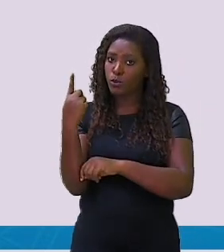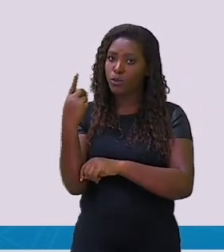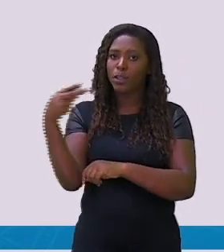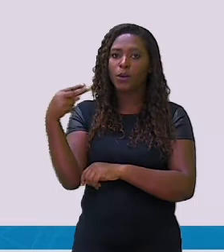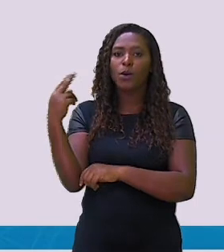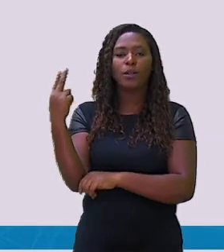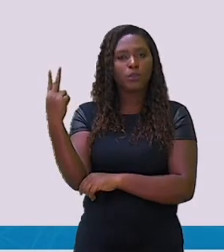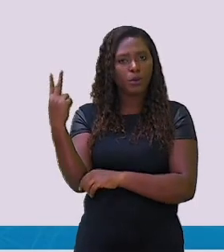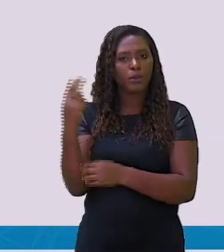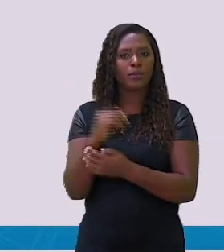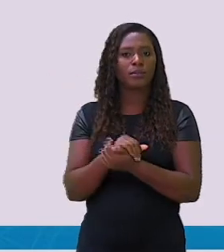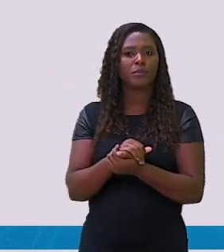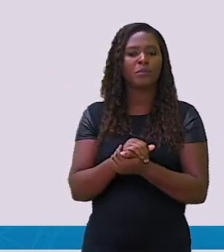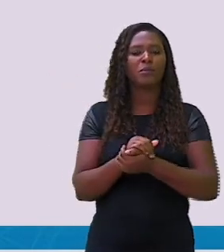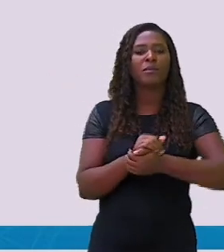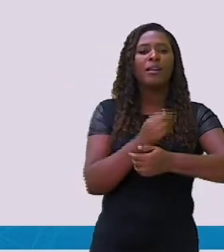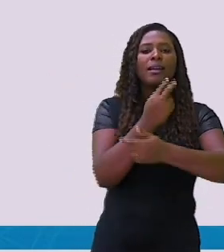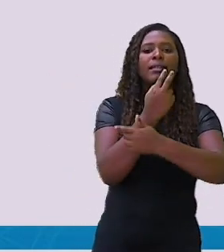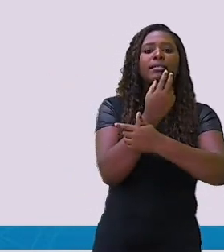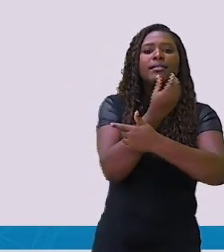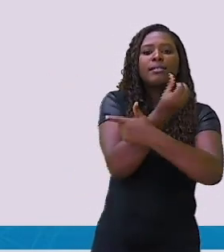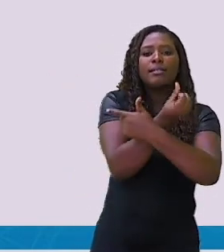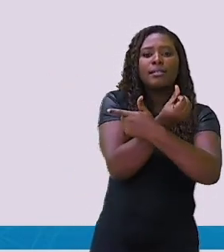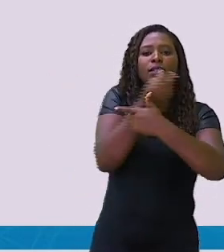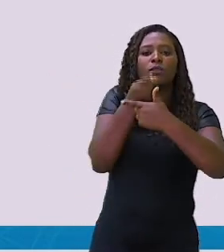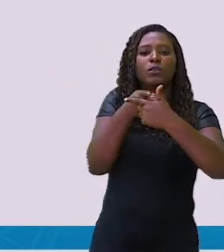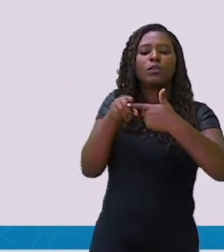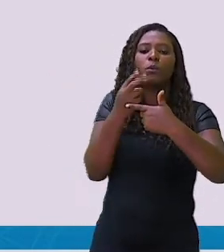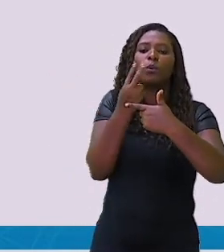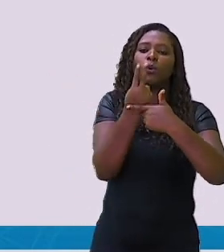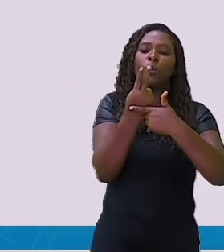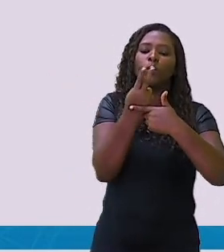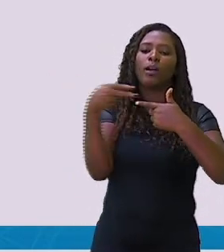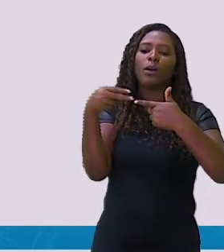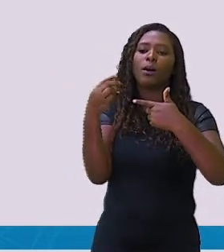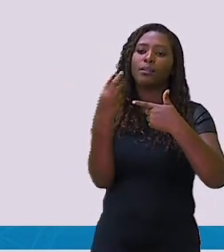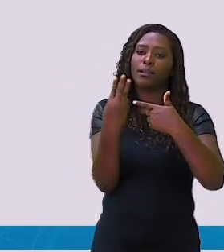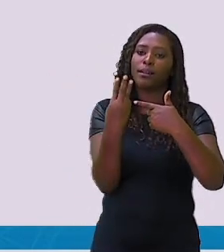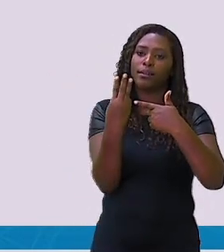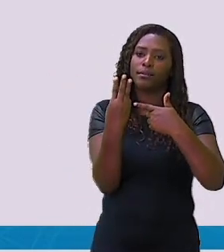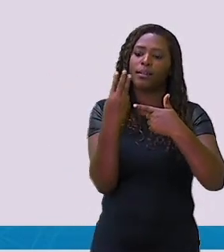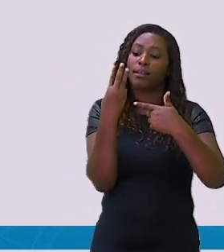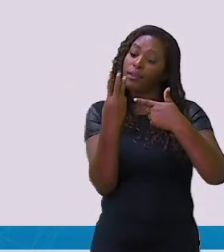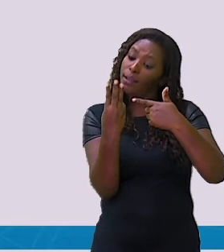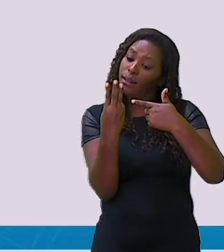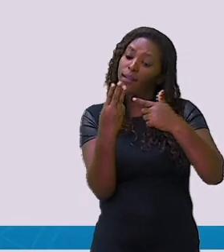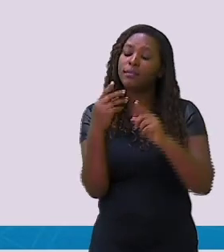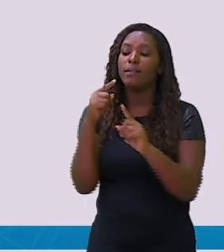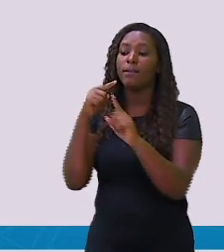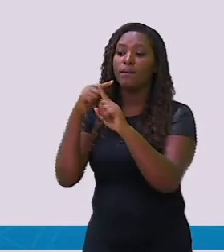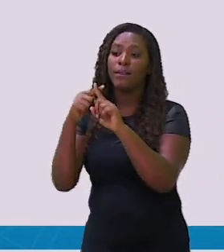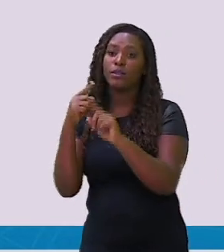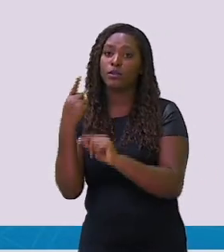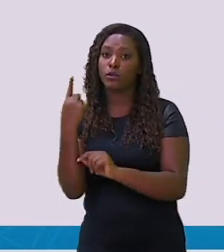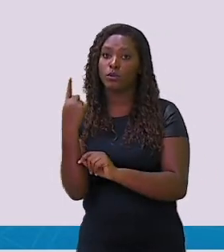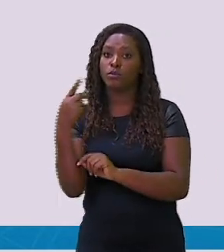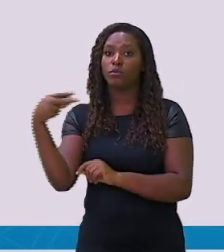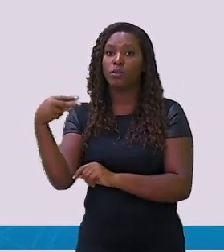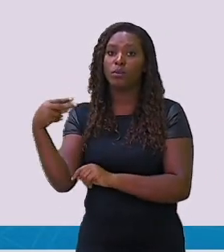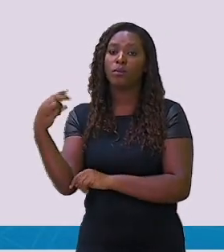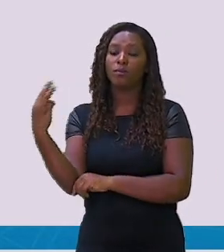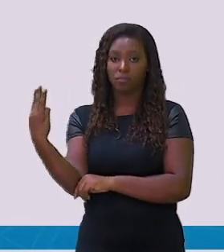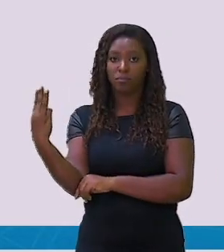6 / 2 = 3 3x 1 =